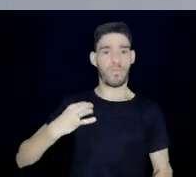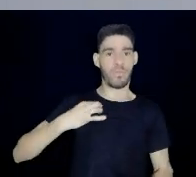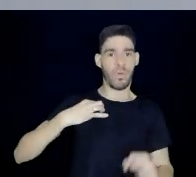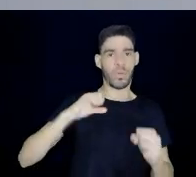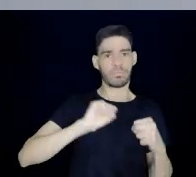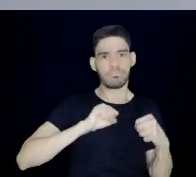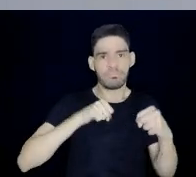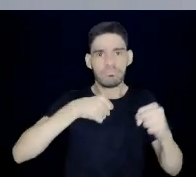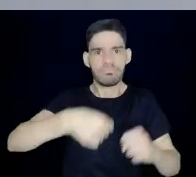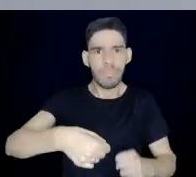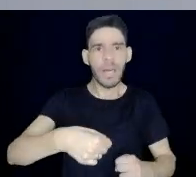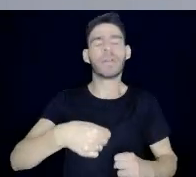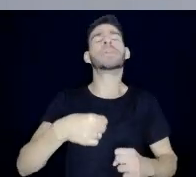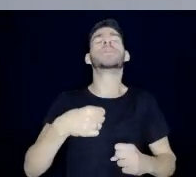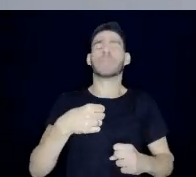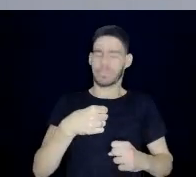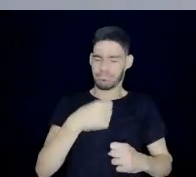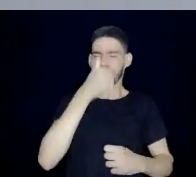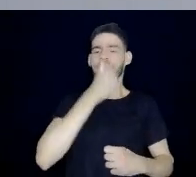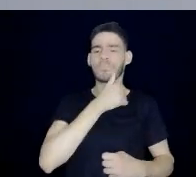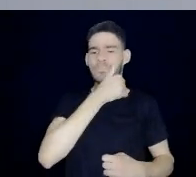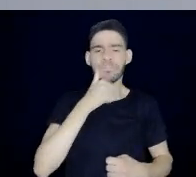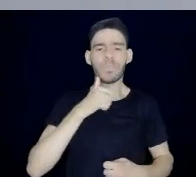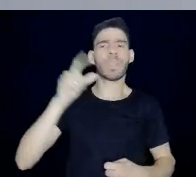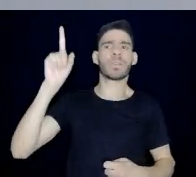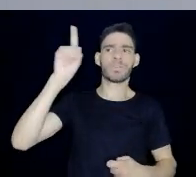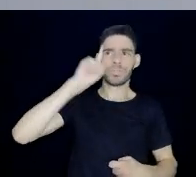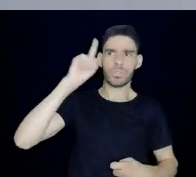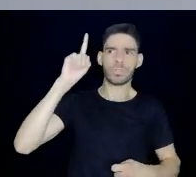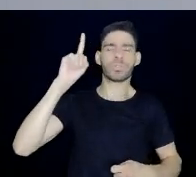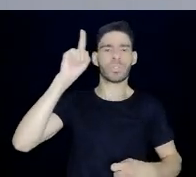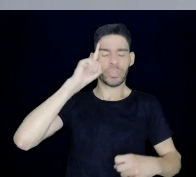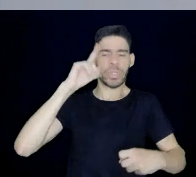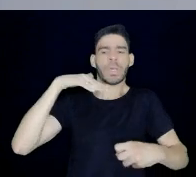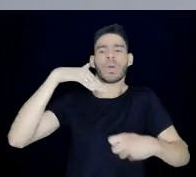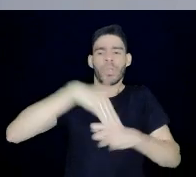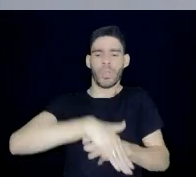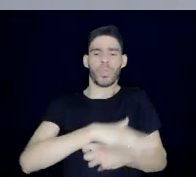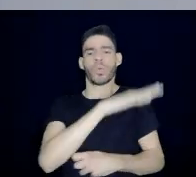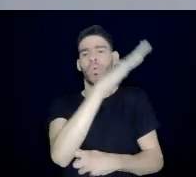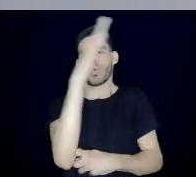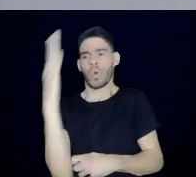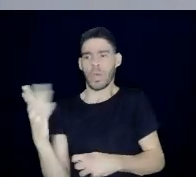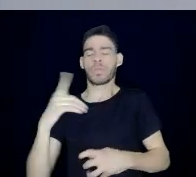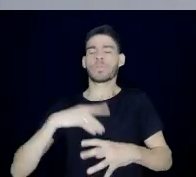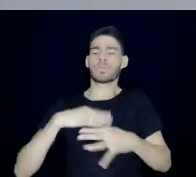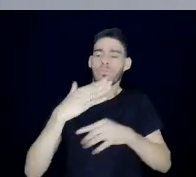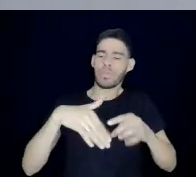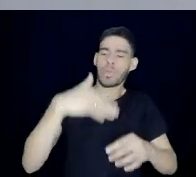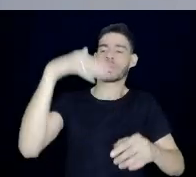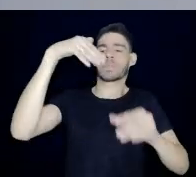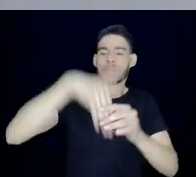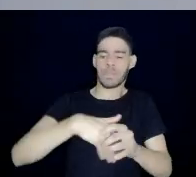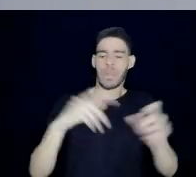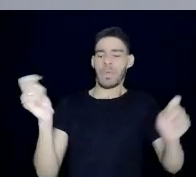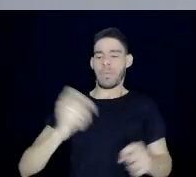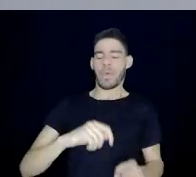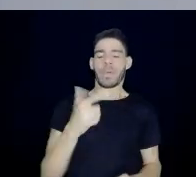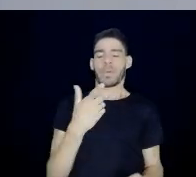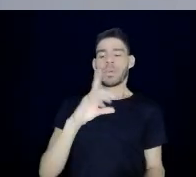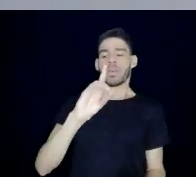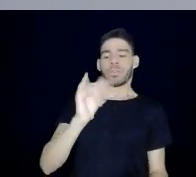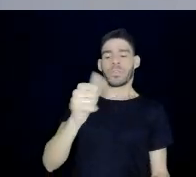voluntários dedicados, que se debruçaram dia e noite para tornar o processo eleitoral brasileiro viável nos